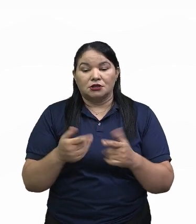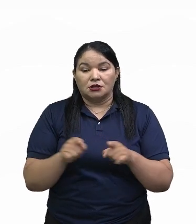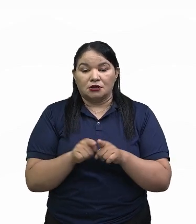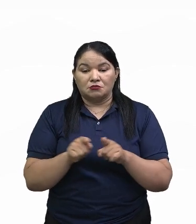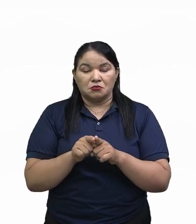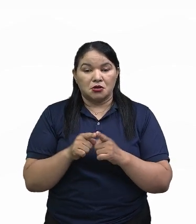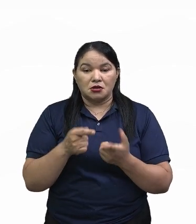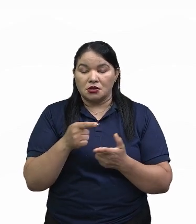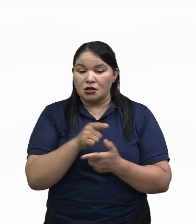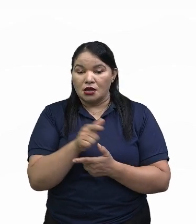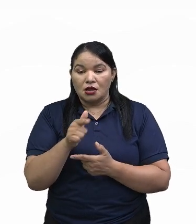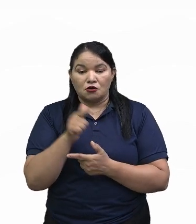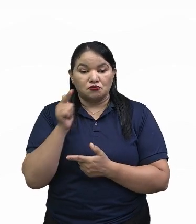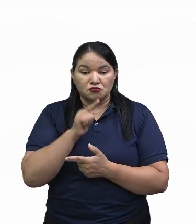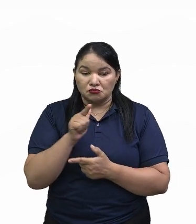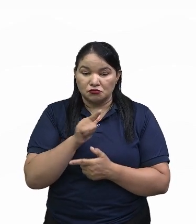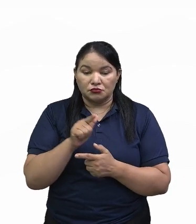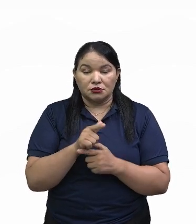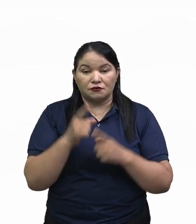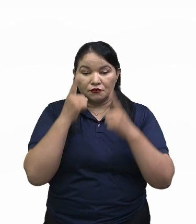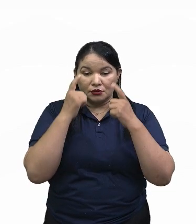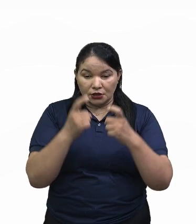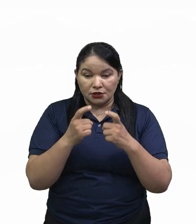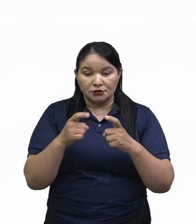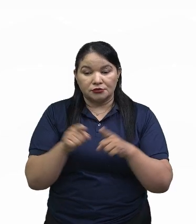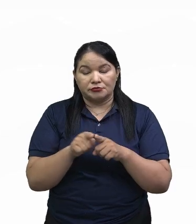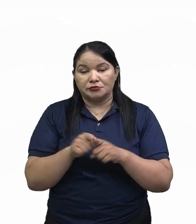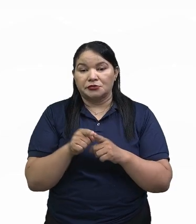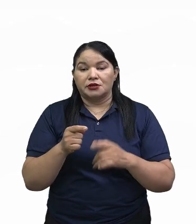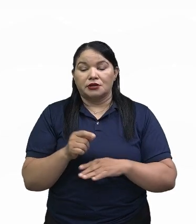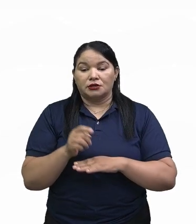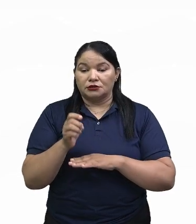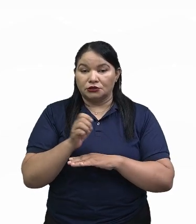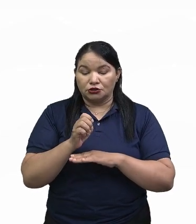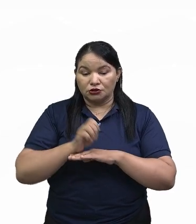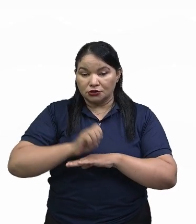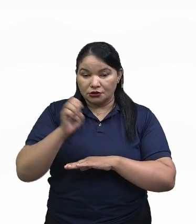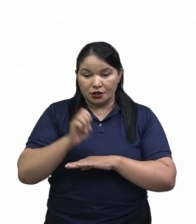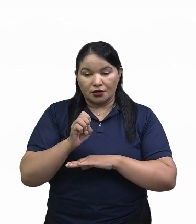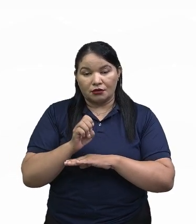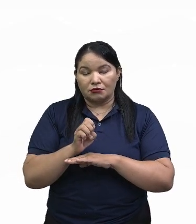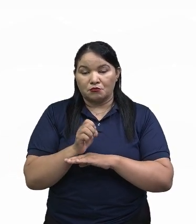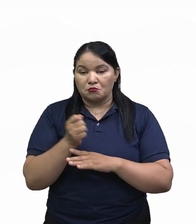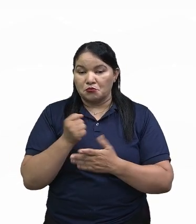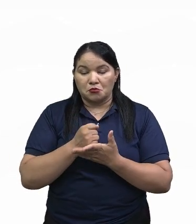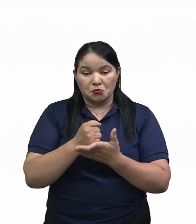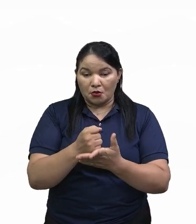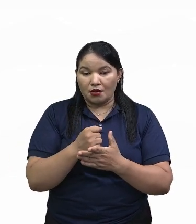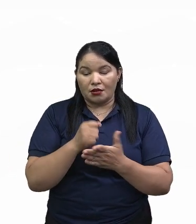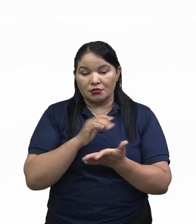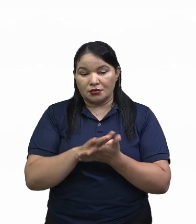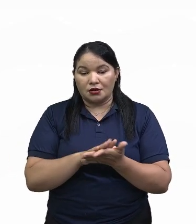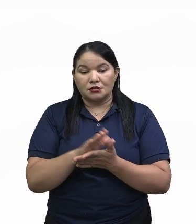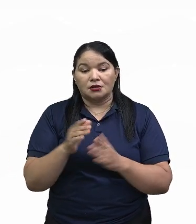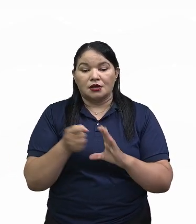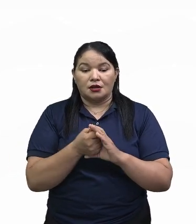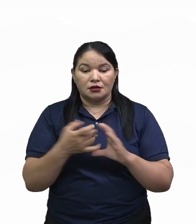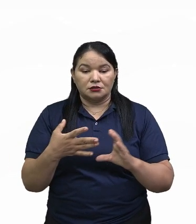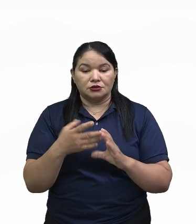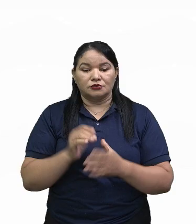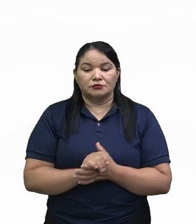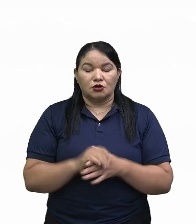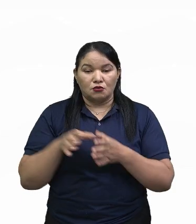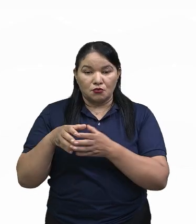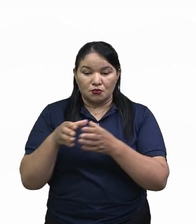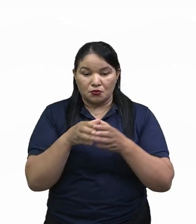coronéis e, claro, a ausência dos estados. Como do Estado brasileiro, né? Características: